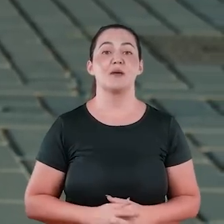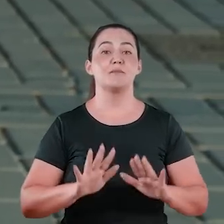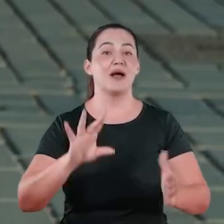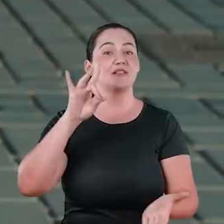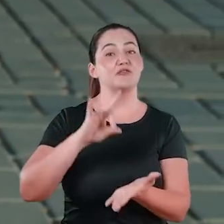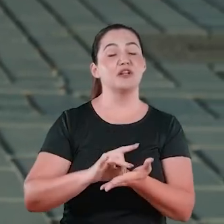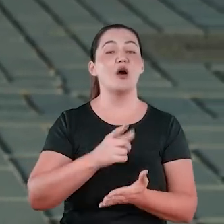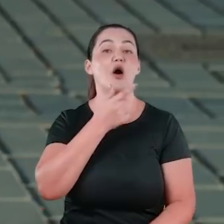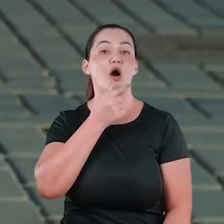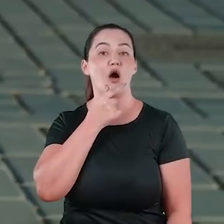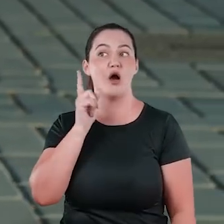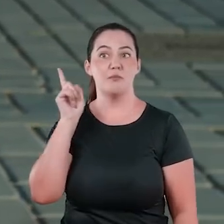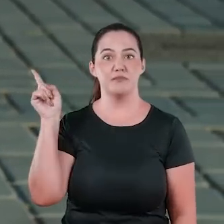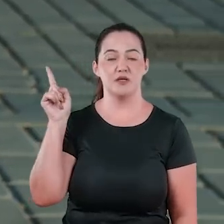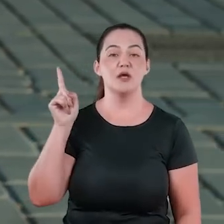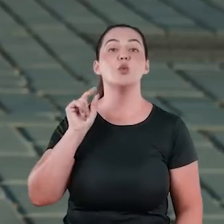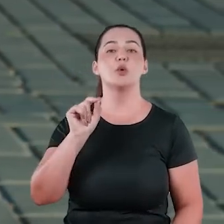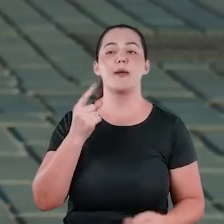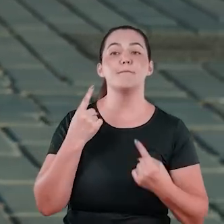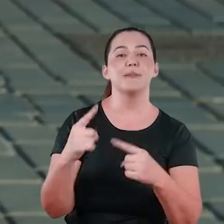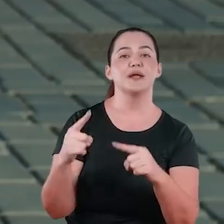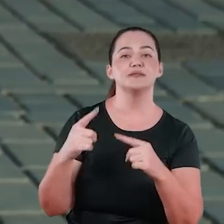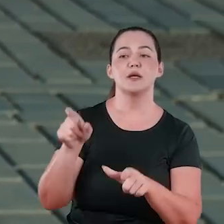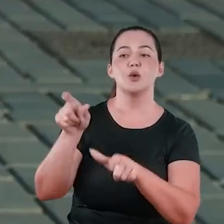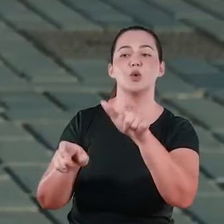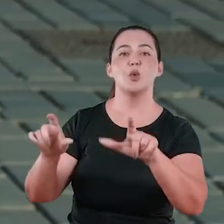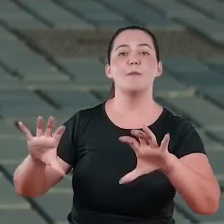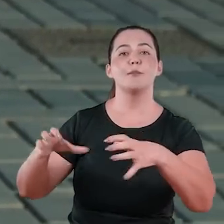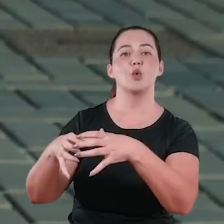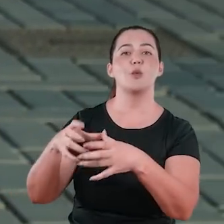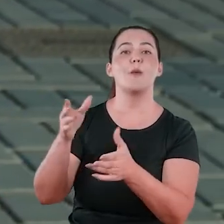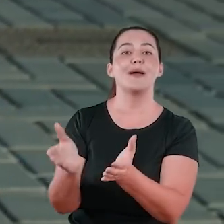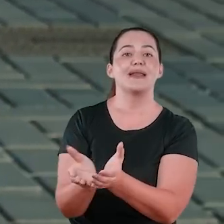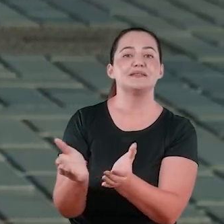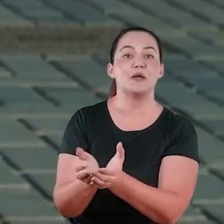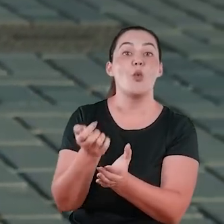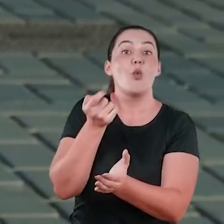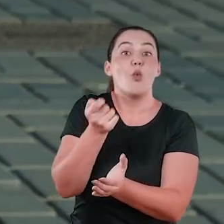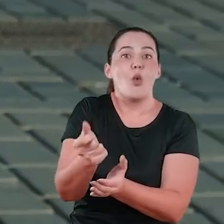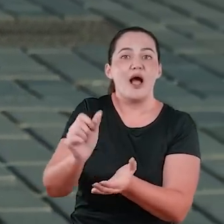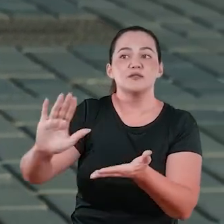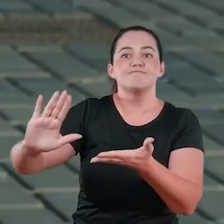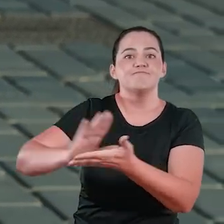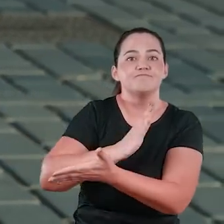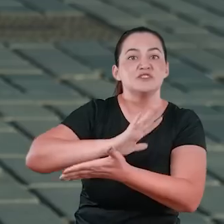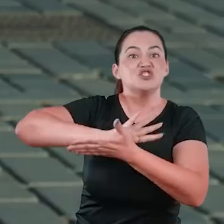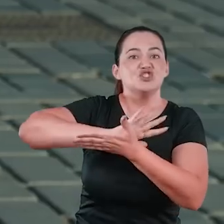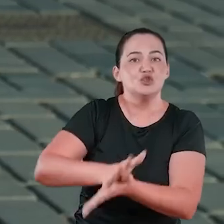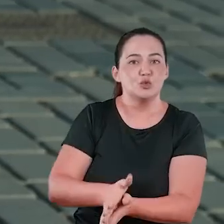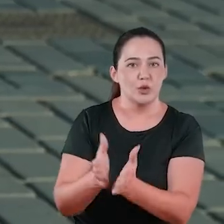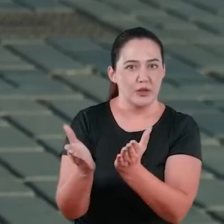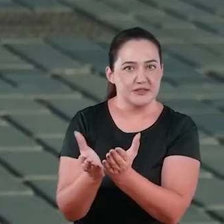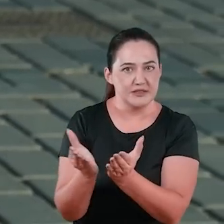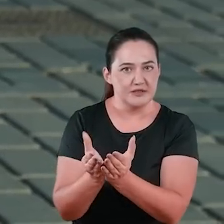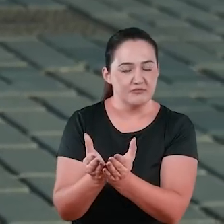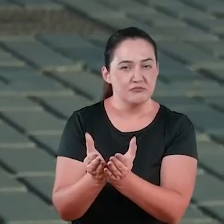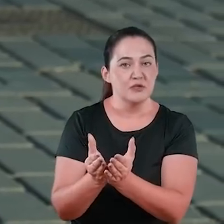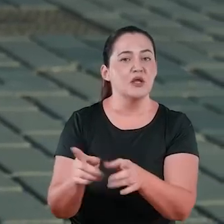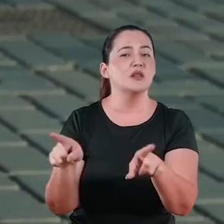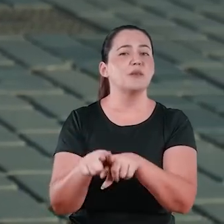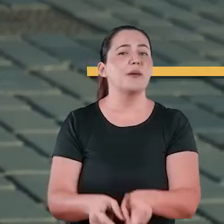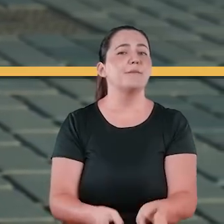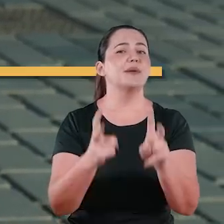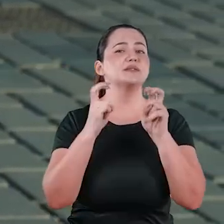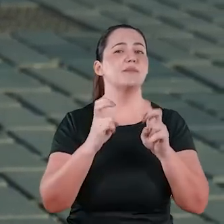que Diocleciano perseguiu os cristãos, quase exterminou o cristianismo, e ele também percebeu que